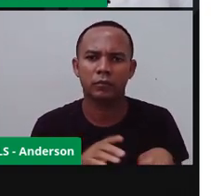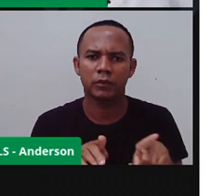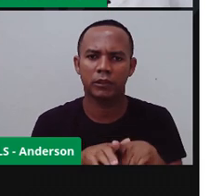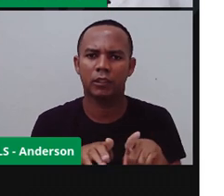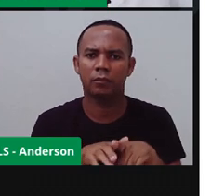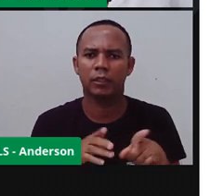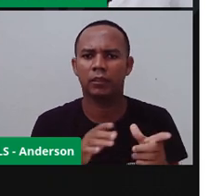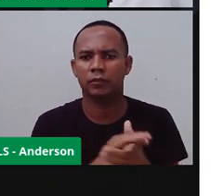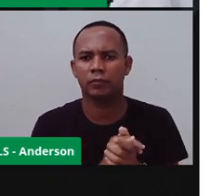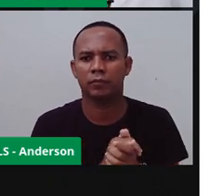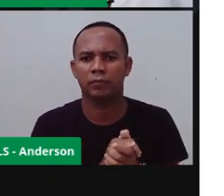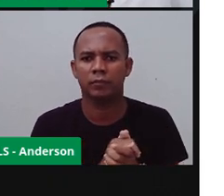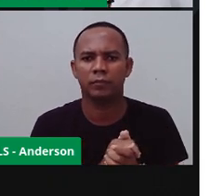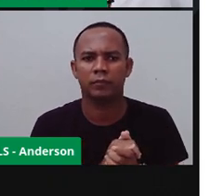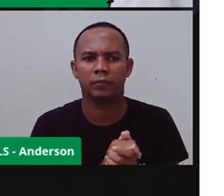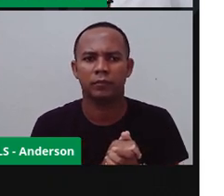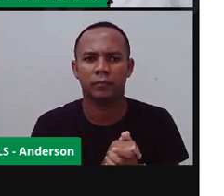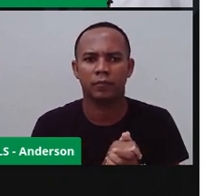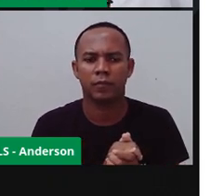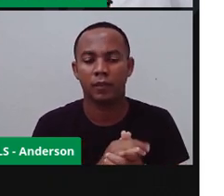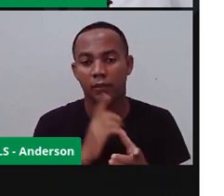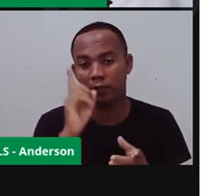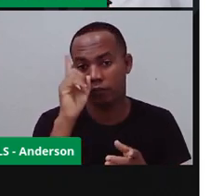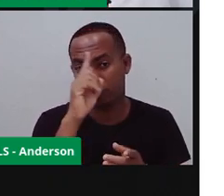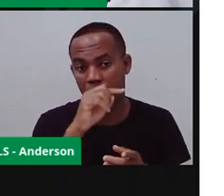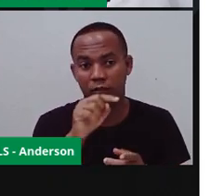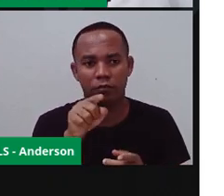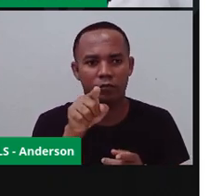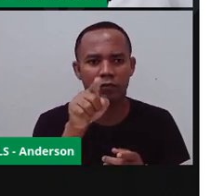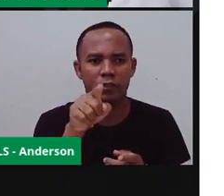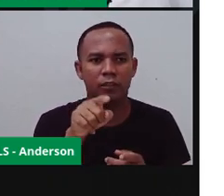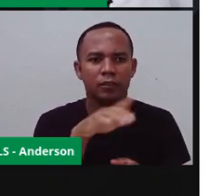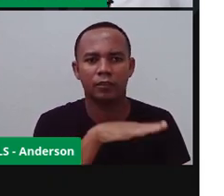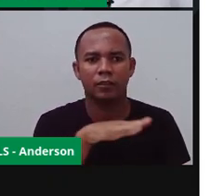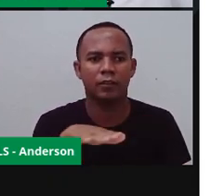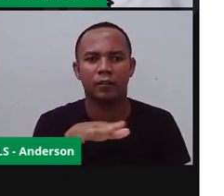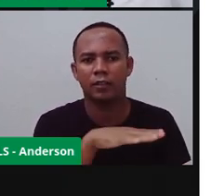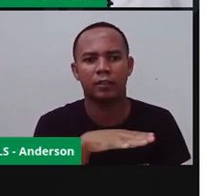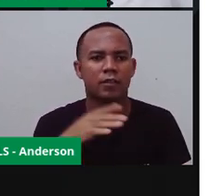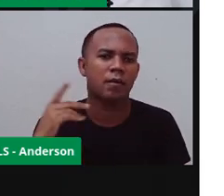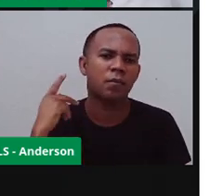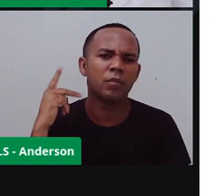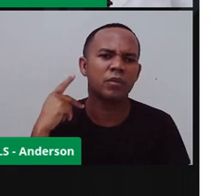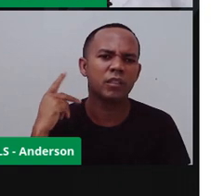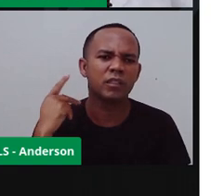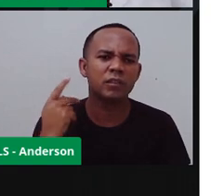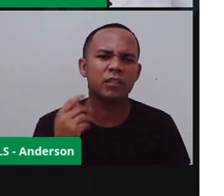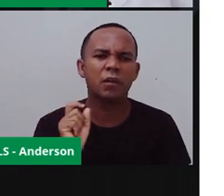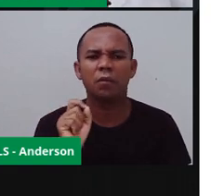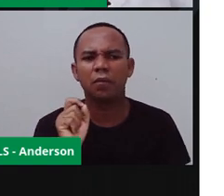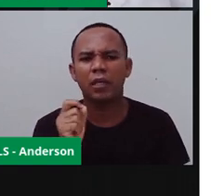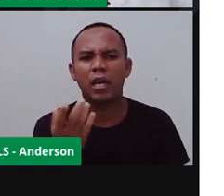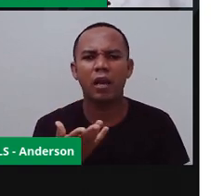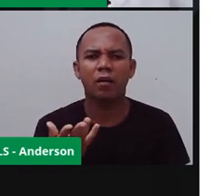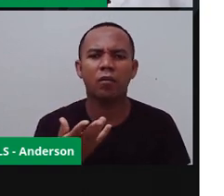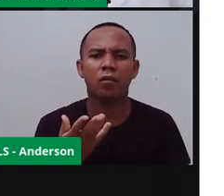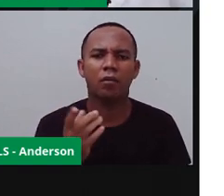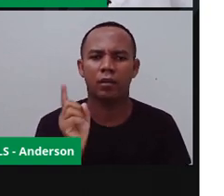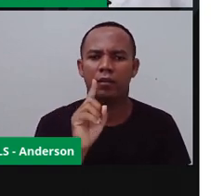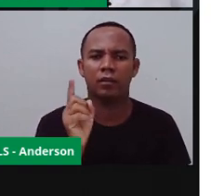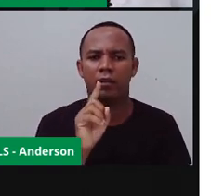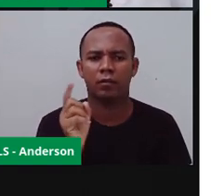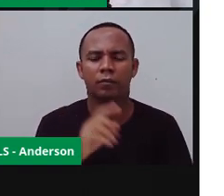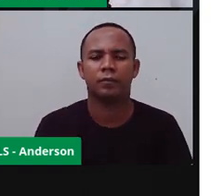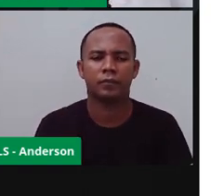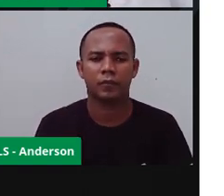acho que seria complicado para vocês, né? Esse entendimento agora sobre isso. Não que para